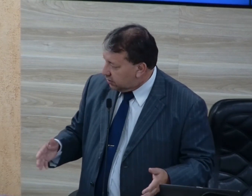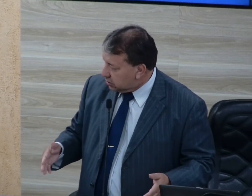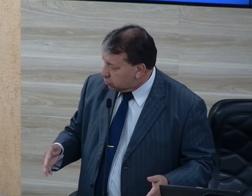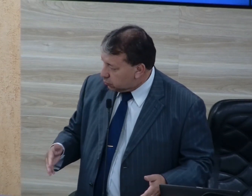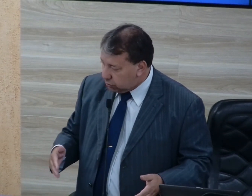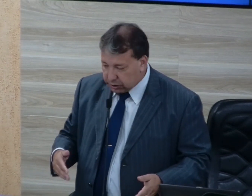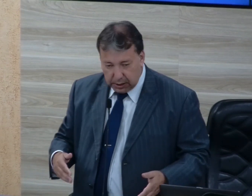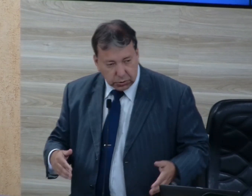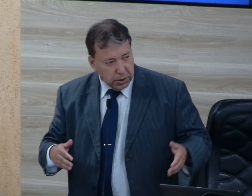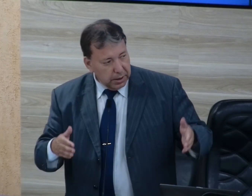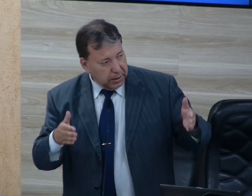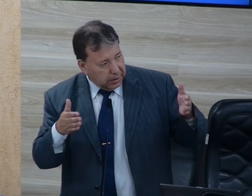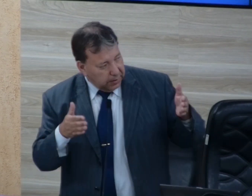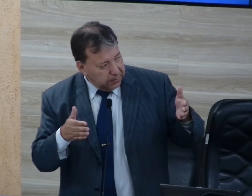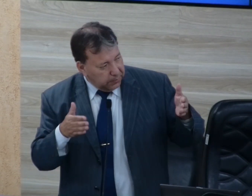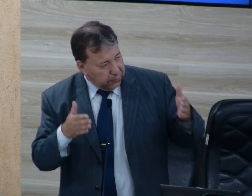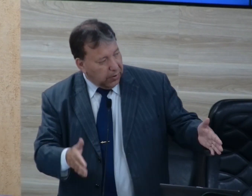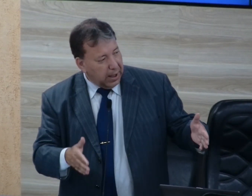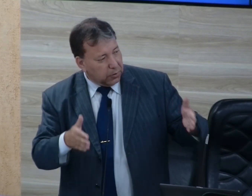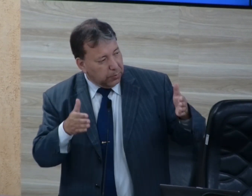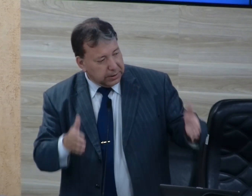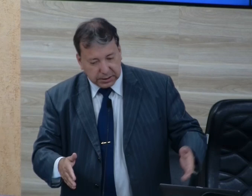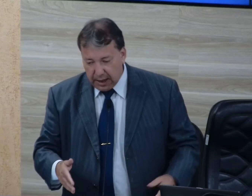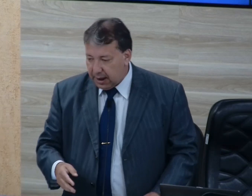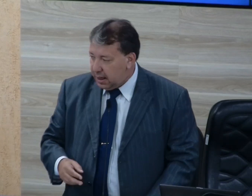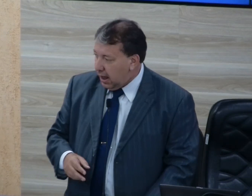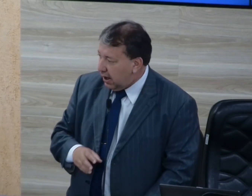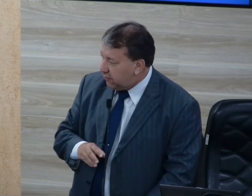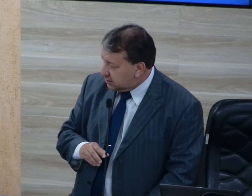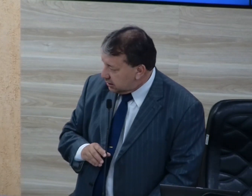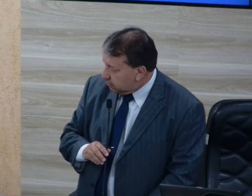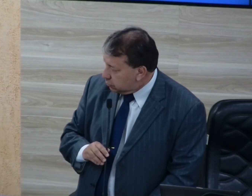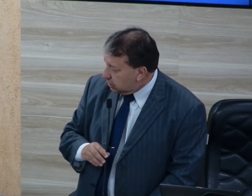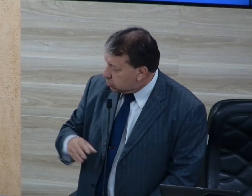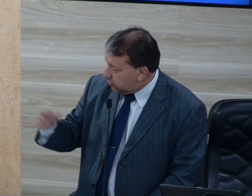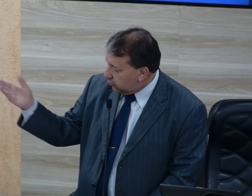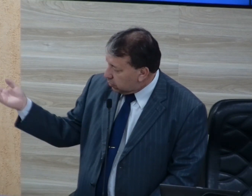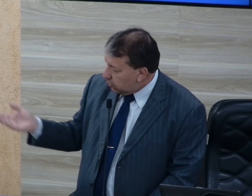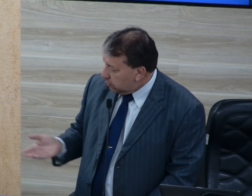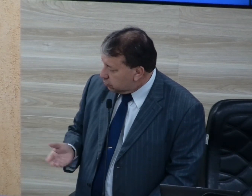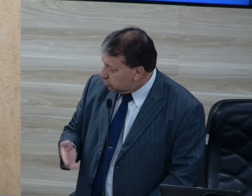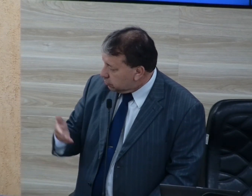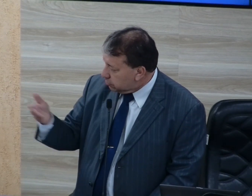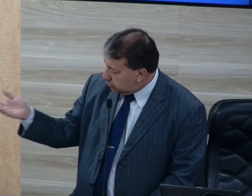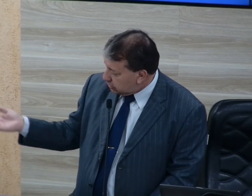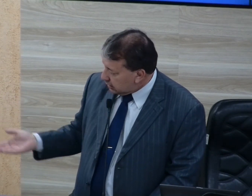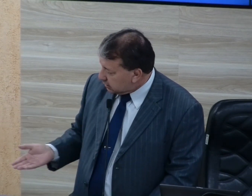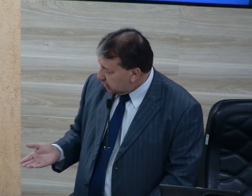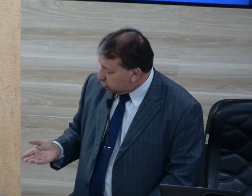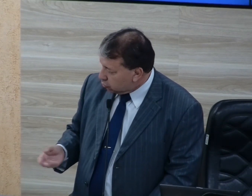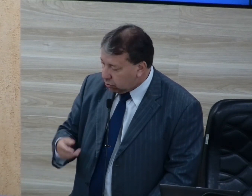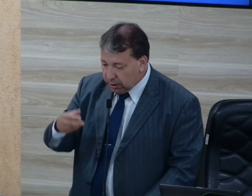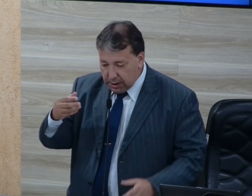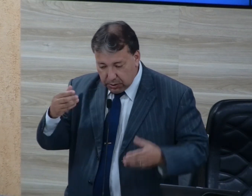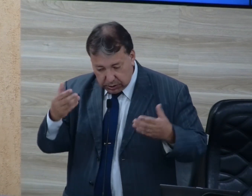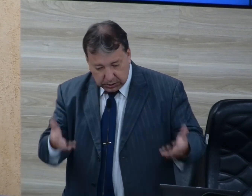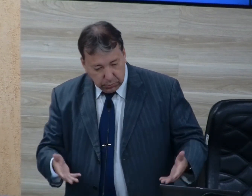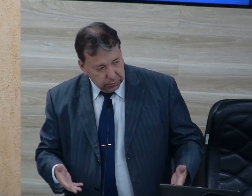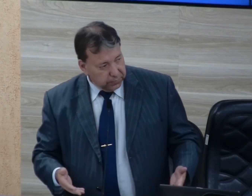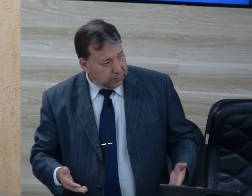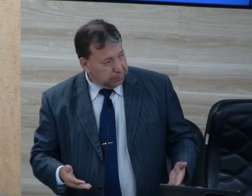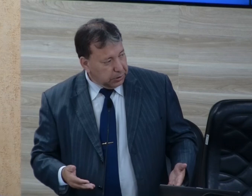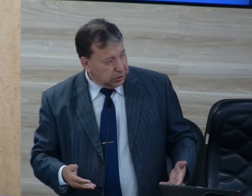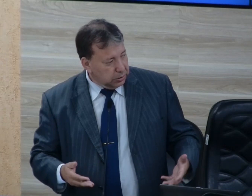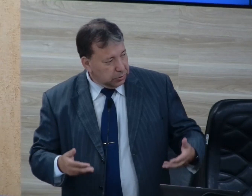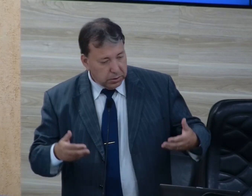está fazendo os projetos e que vai começar a fazer essa mudança. O prefeito Mário Bution já sinalizou, nós